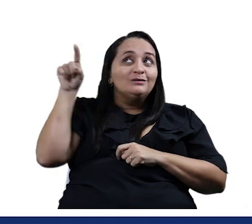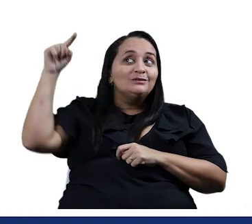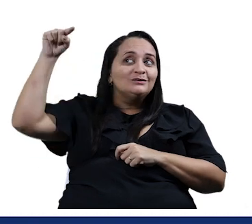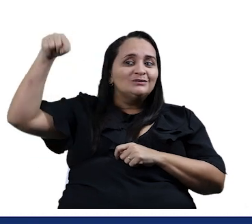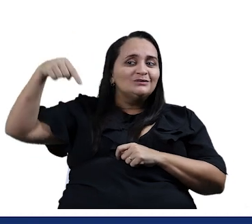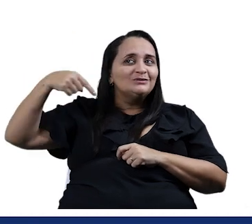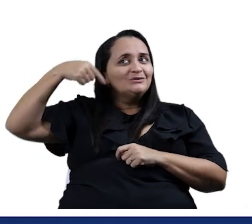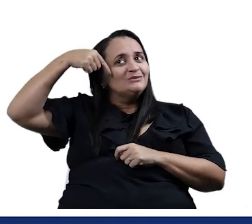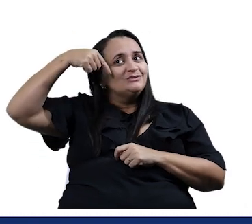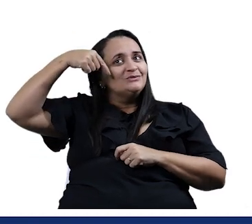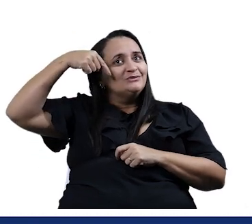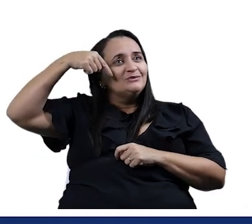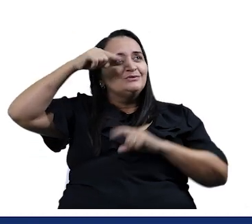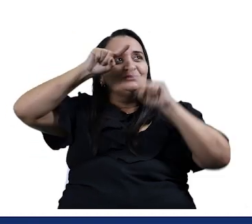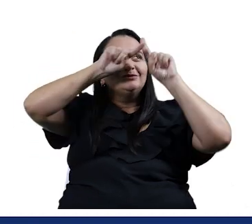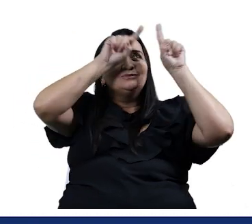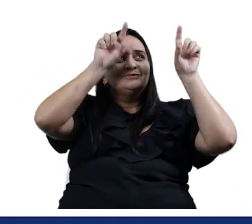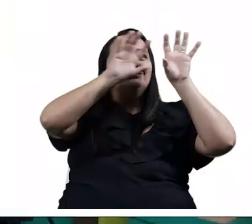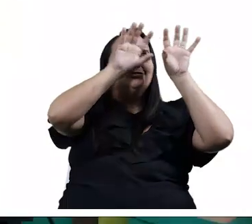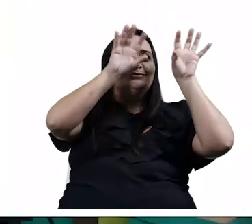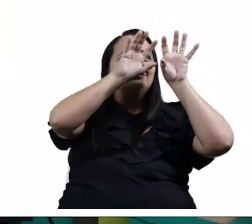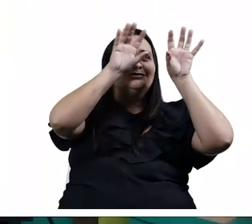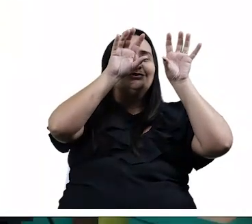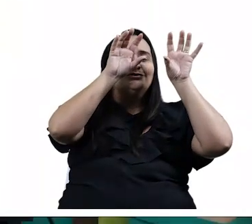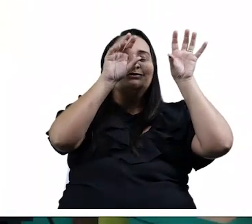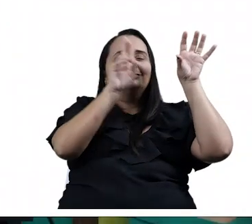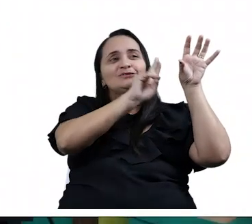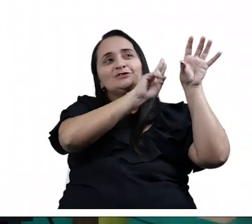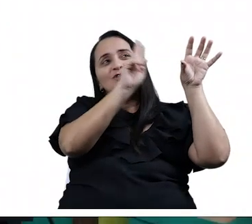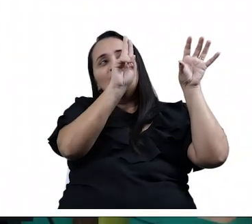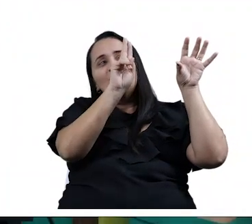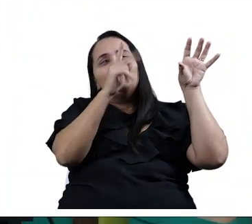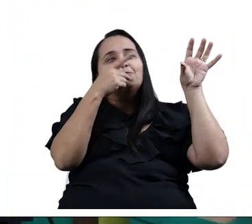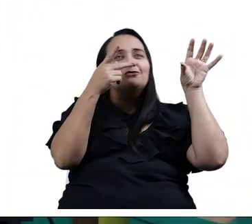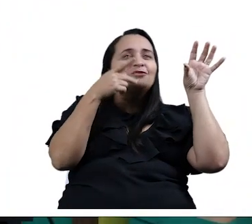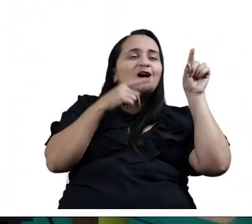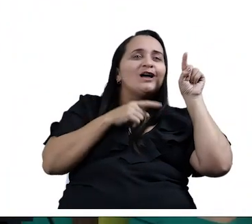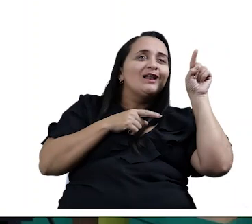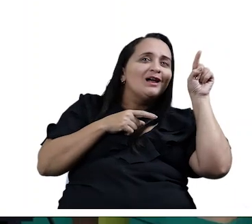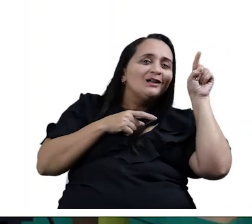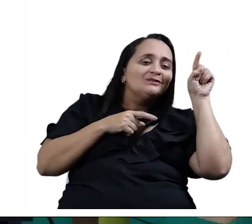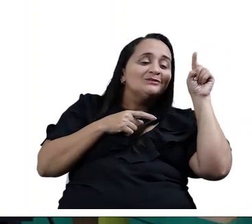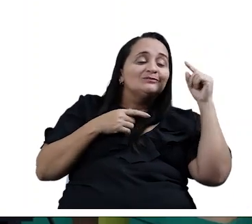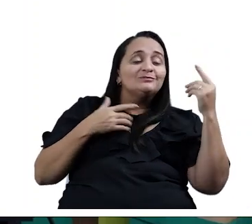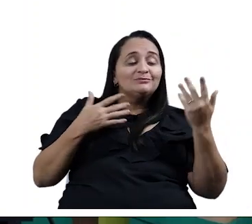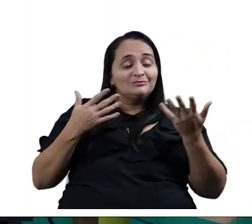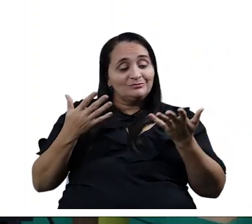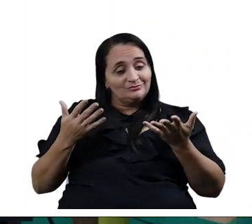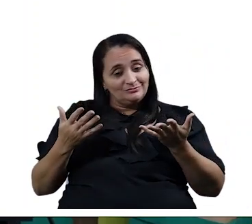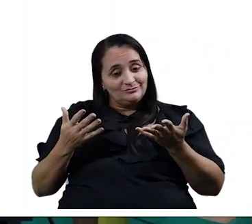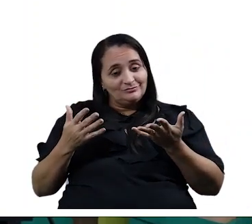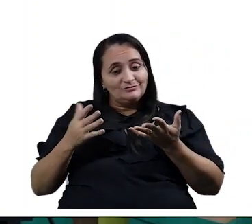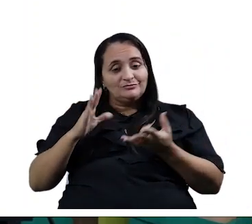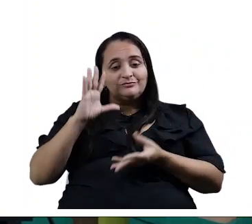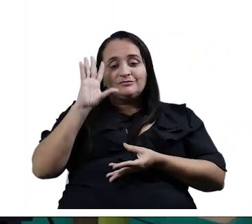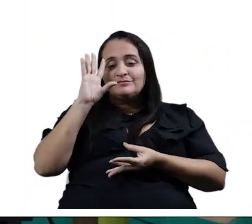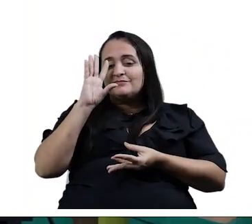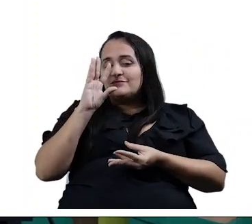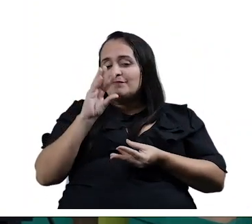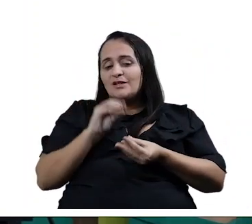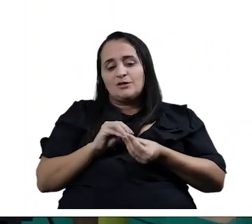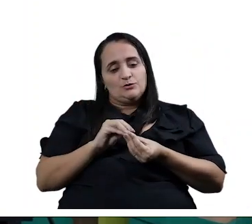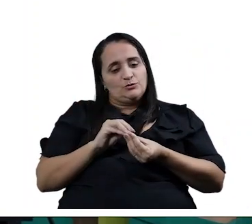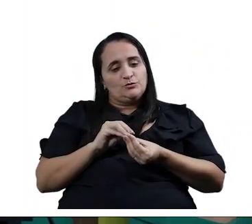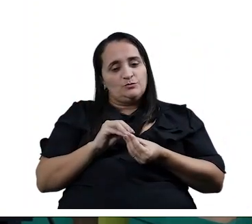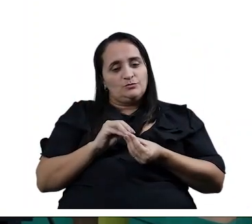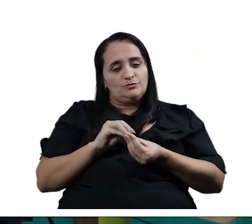gente entender o que está acontecendo na história, tá bom? Bem, esse foi um resumo a jato de todo